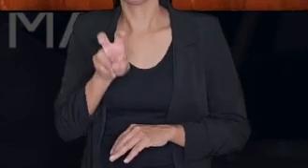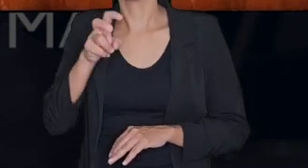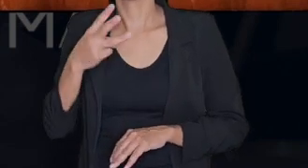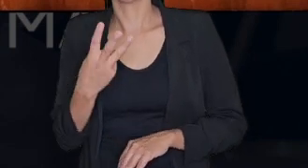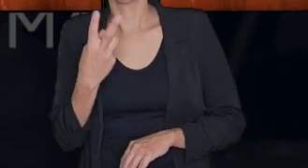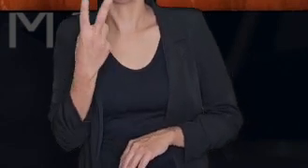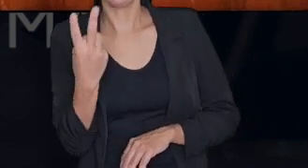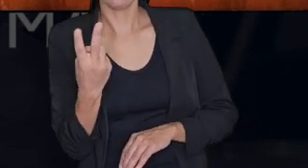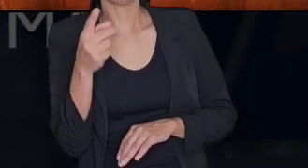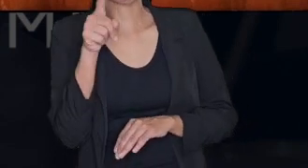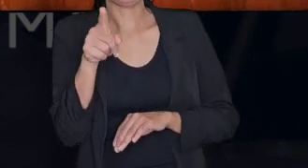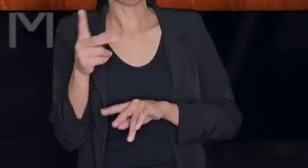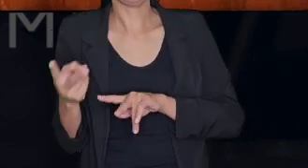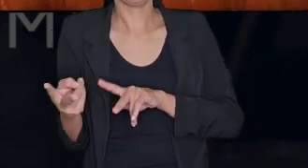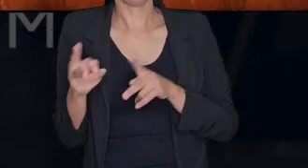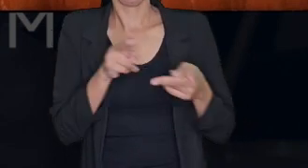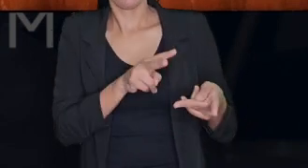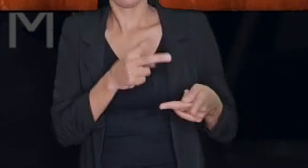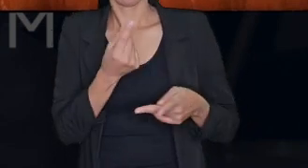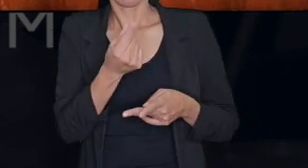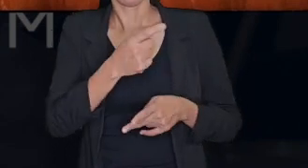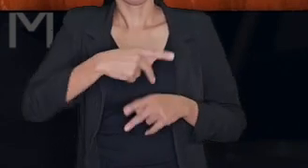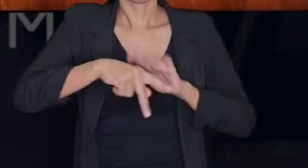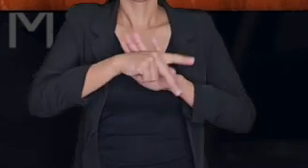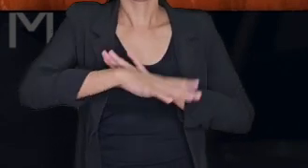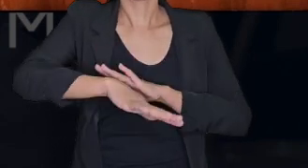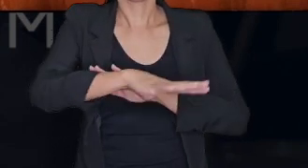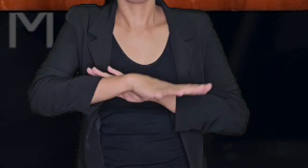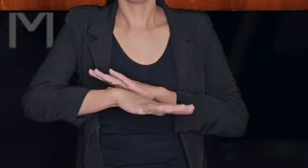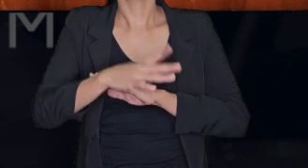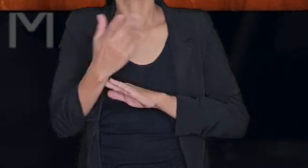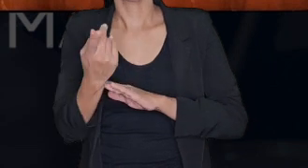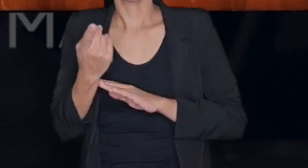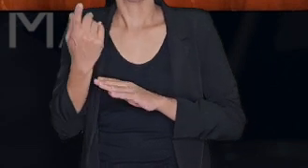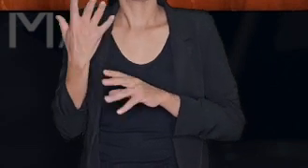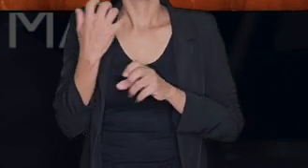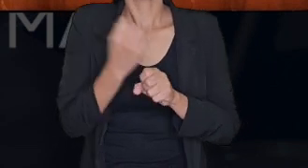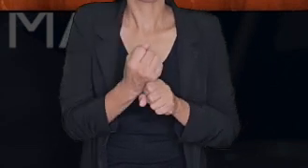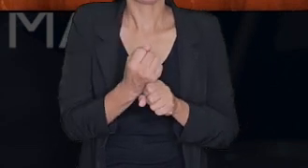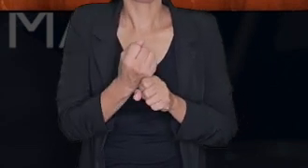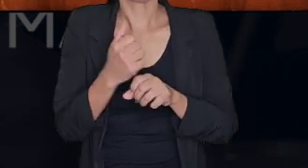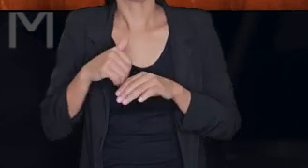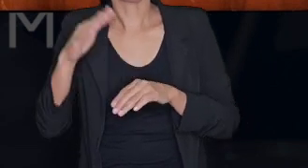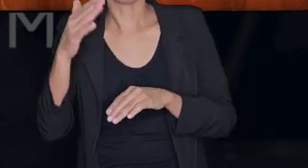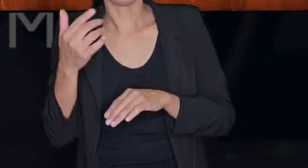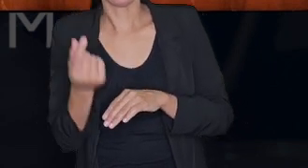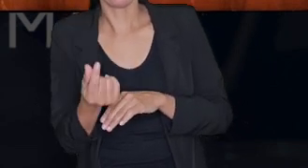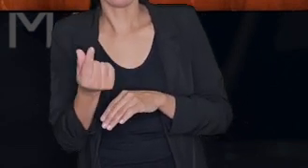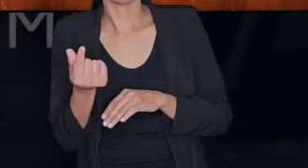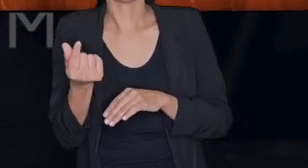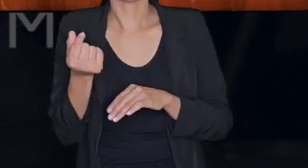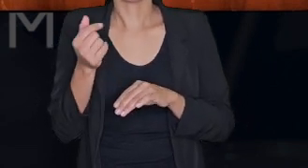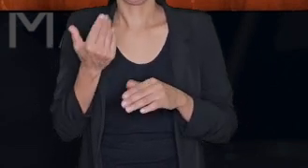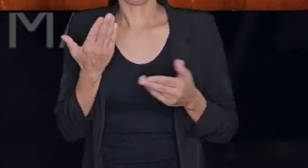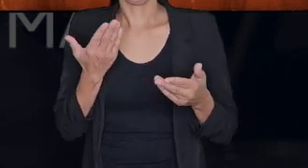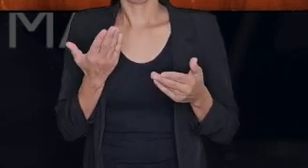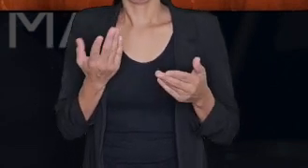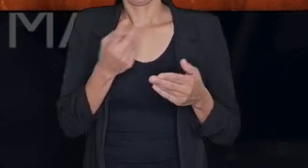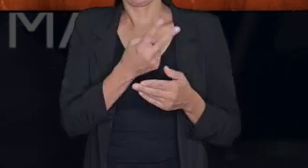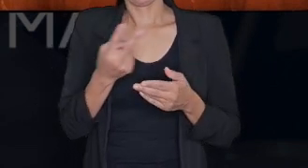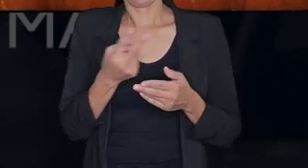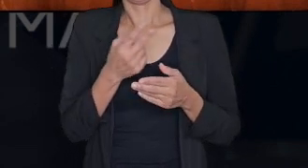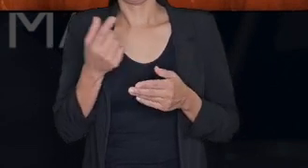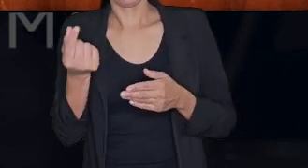da Lei 9.532. Se a transferência for efetuada a valor de mercado, a diferença a maior entre